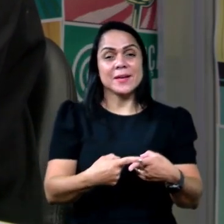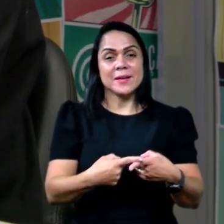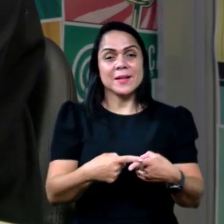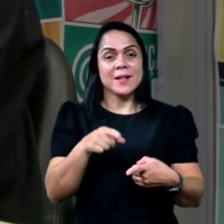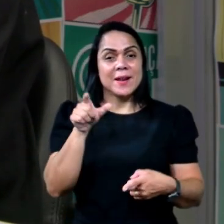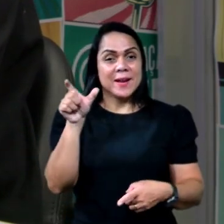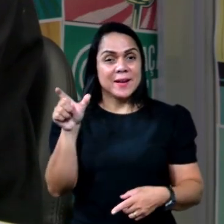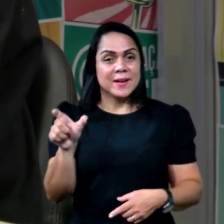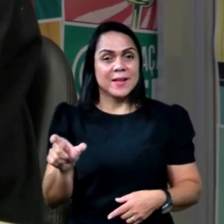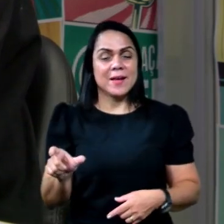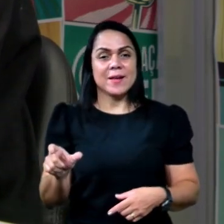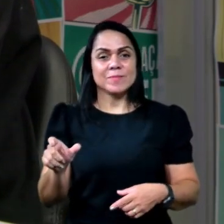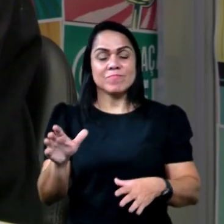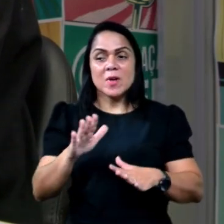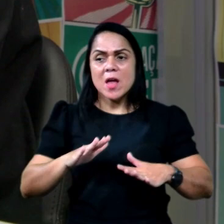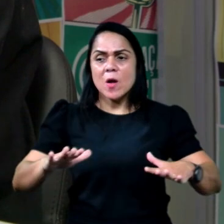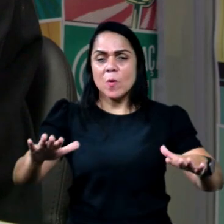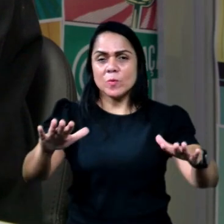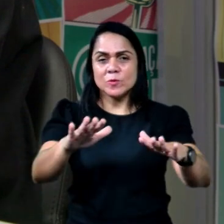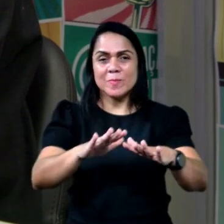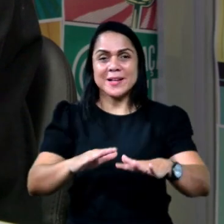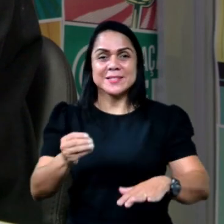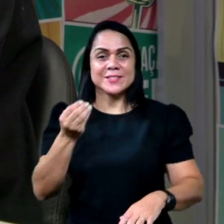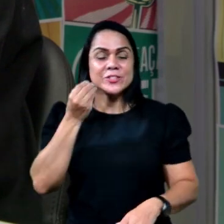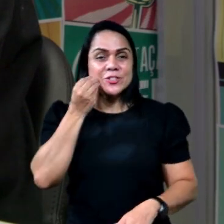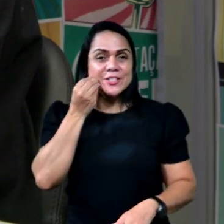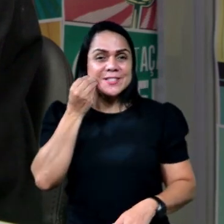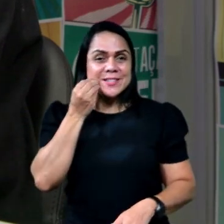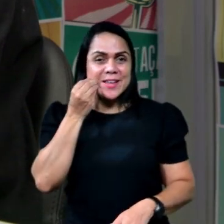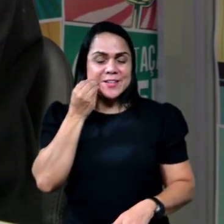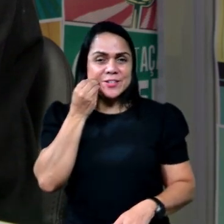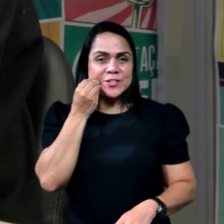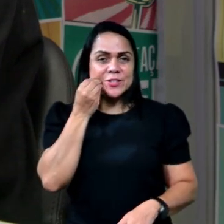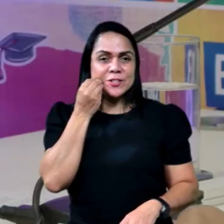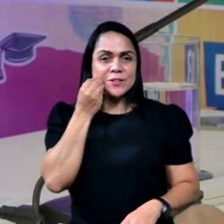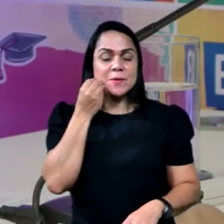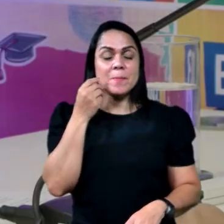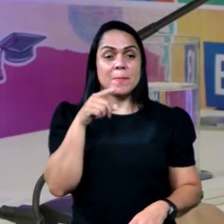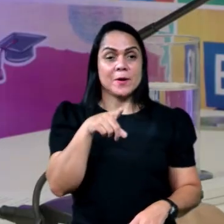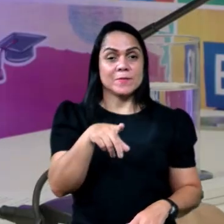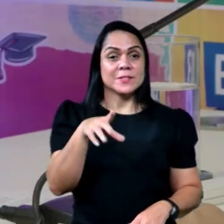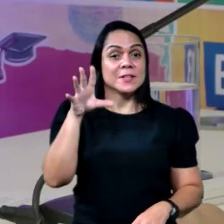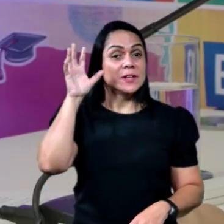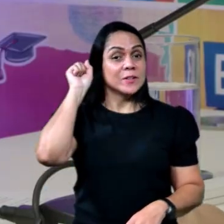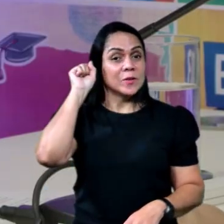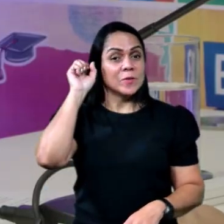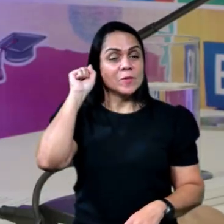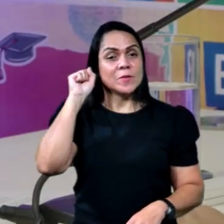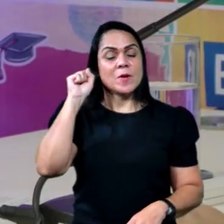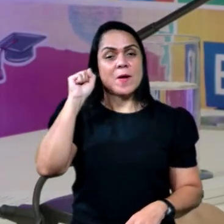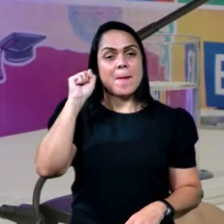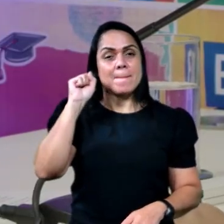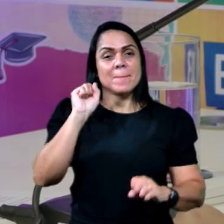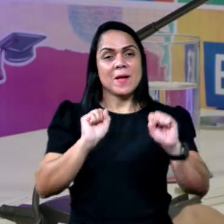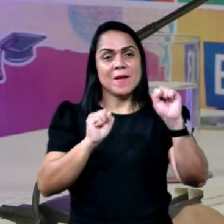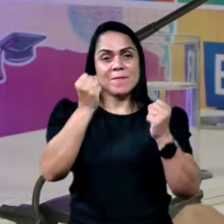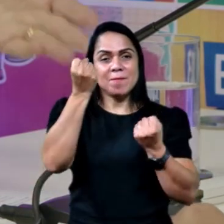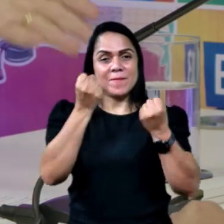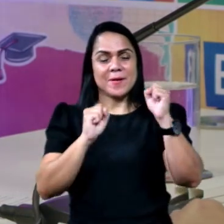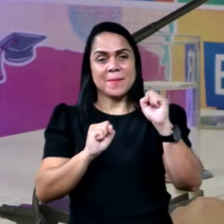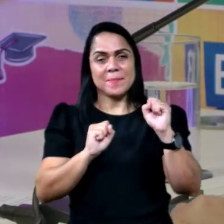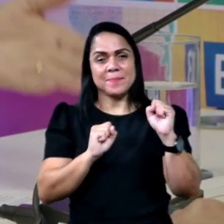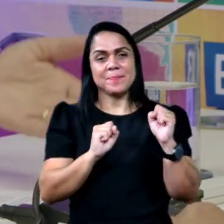vitrine, mas ele é um espaço de teste. Sim, porque para você que está nos ouvindo, o Fábrica de Sonhos, ou Fábrica de Sonhos,